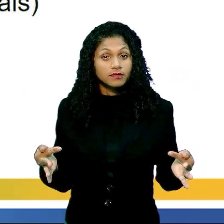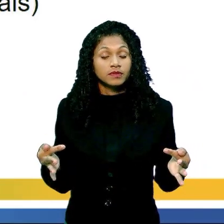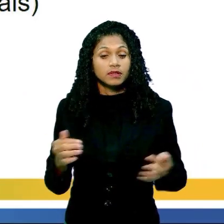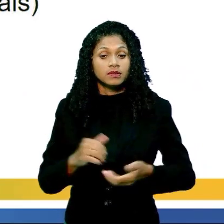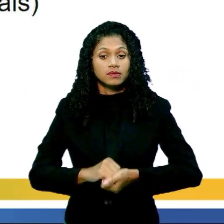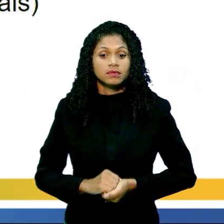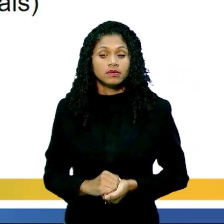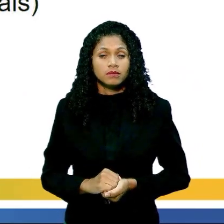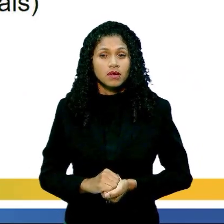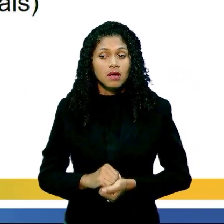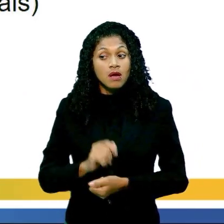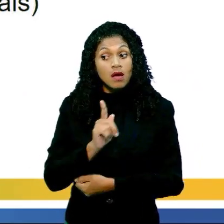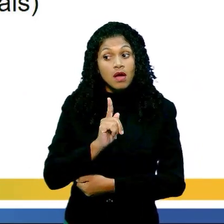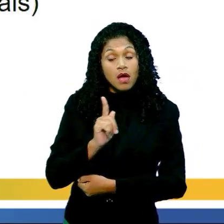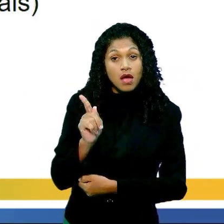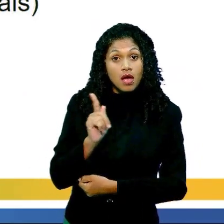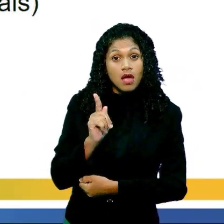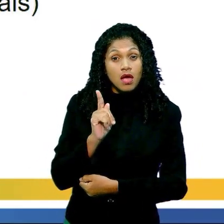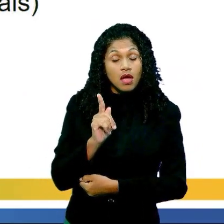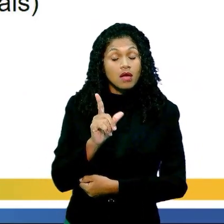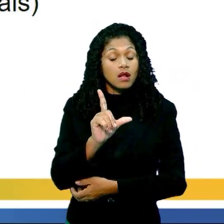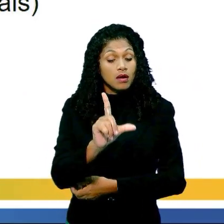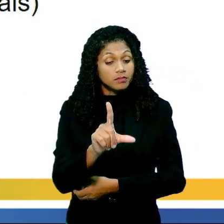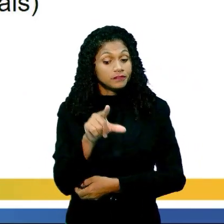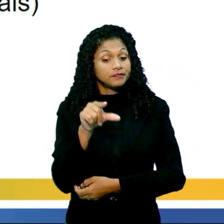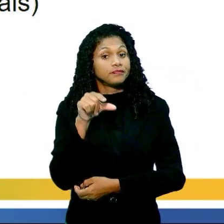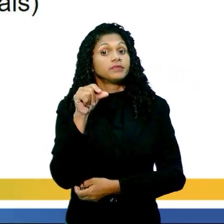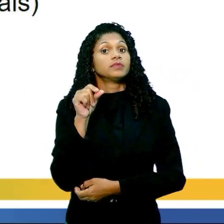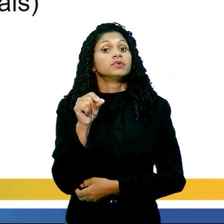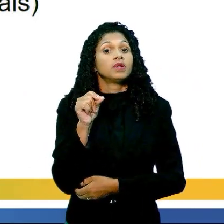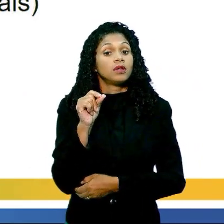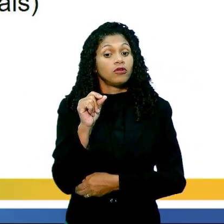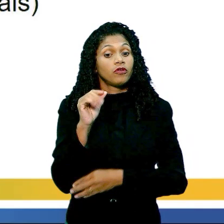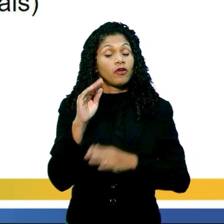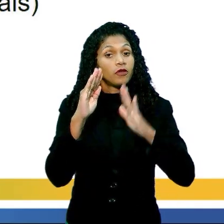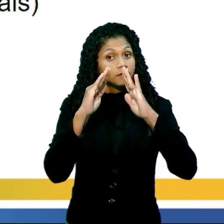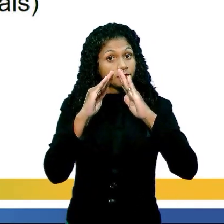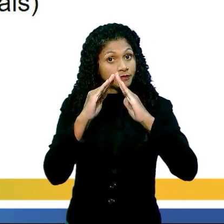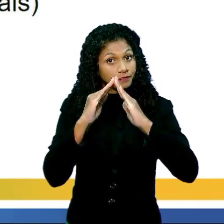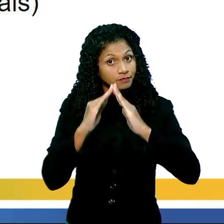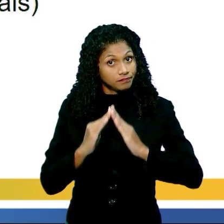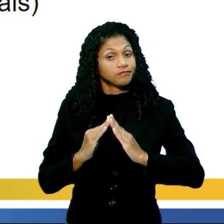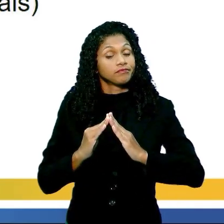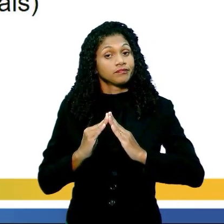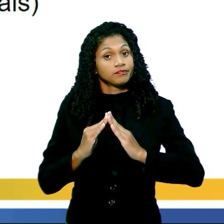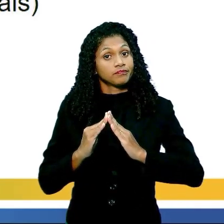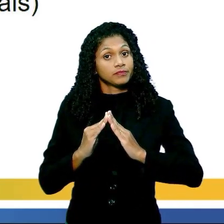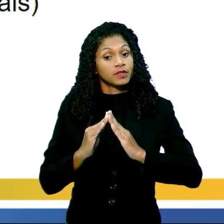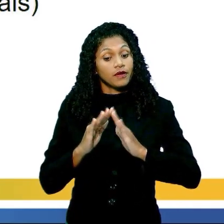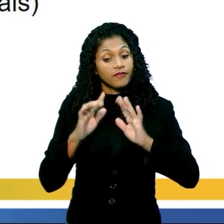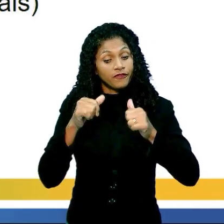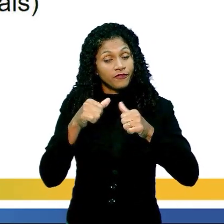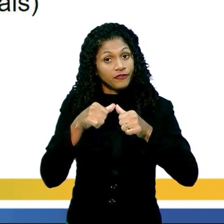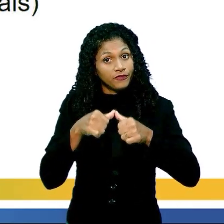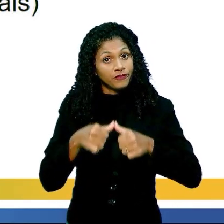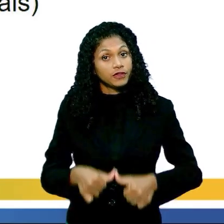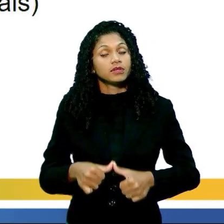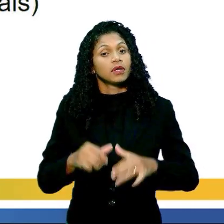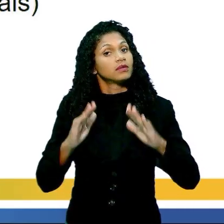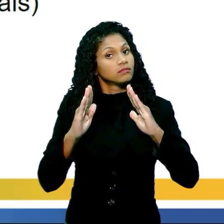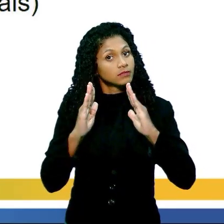home. Ele prefere ficar em casa. Então, se nós também temos algo, uma frase que expressa